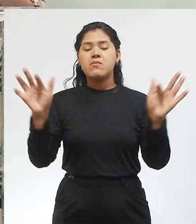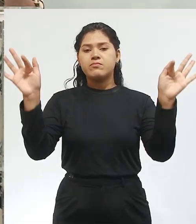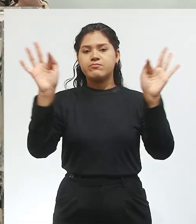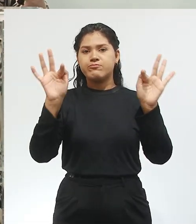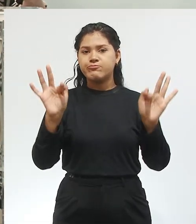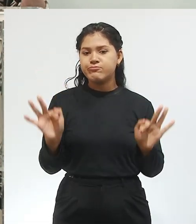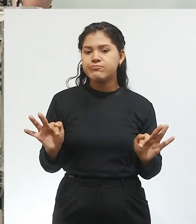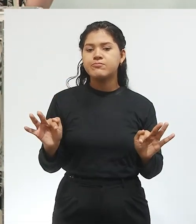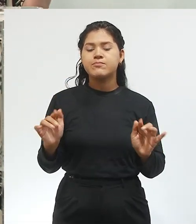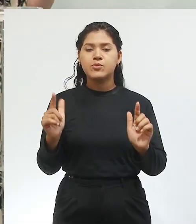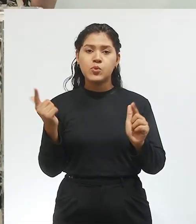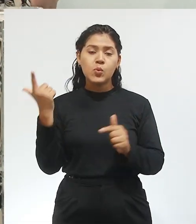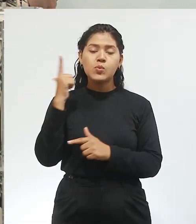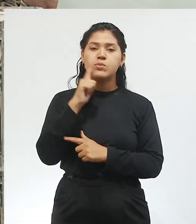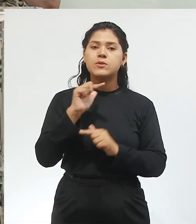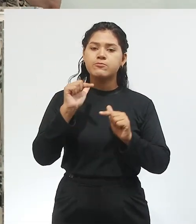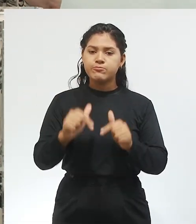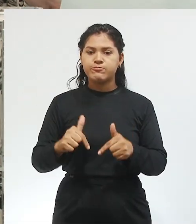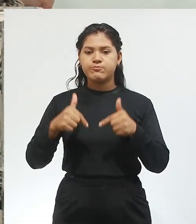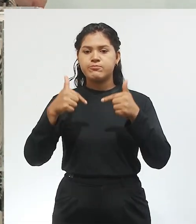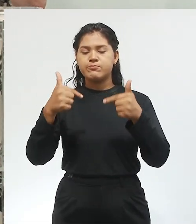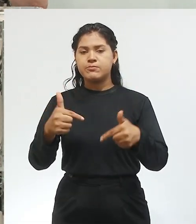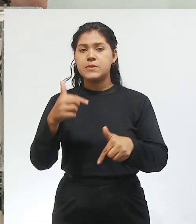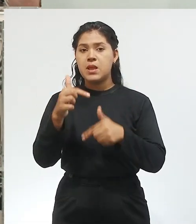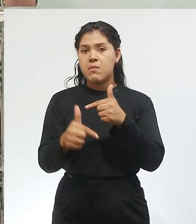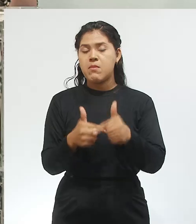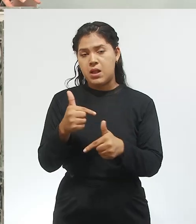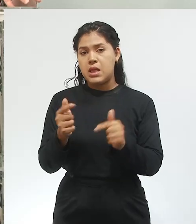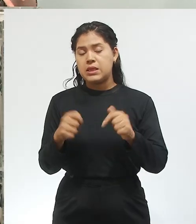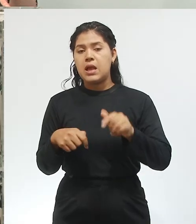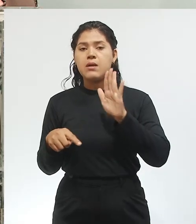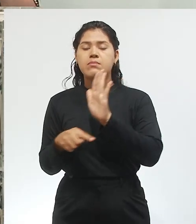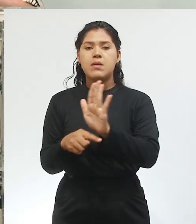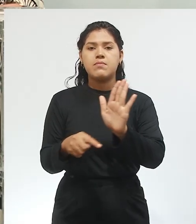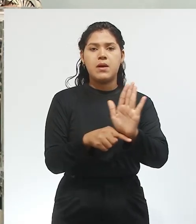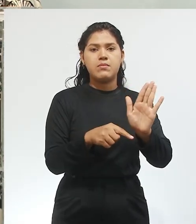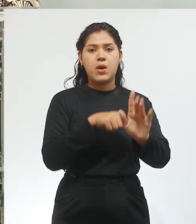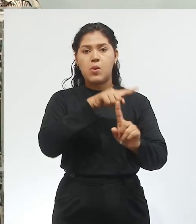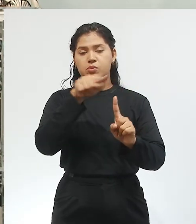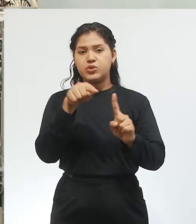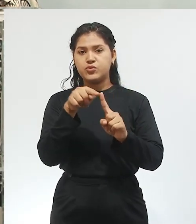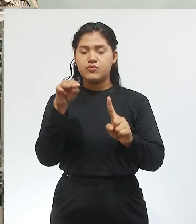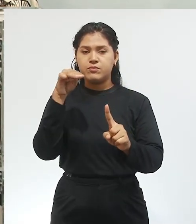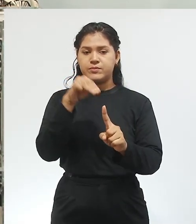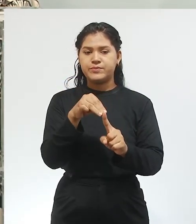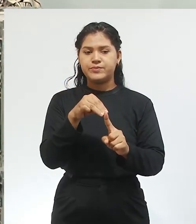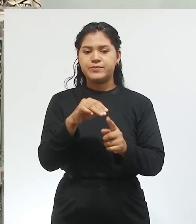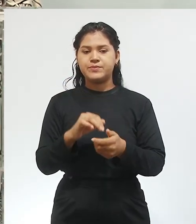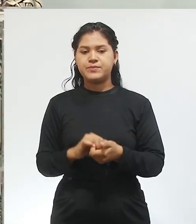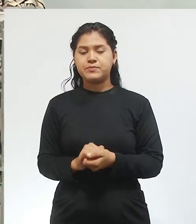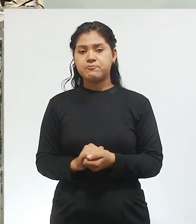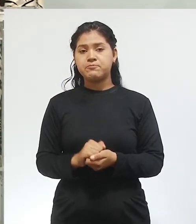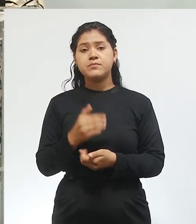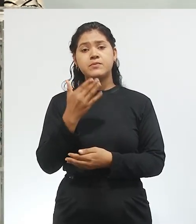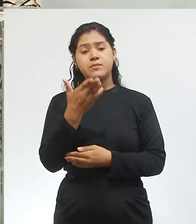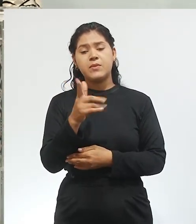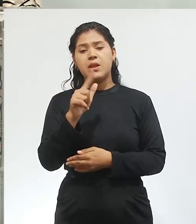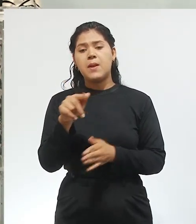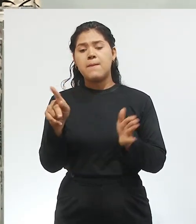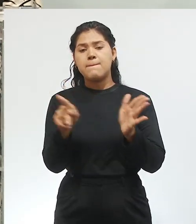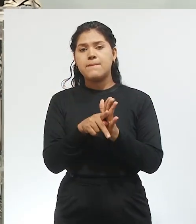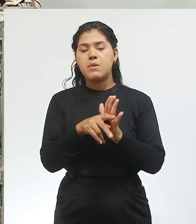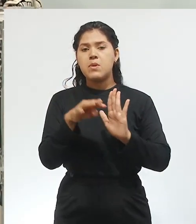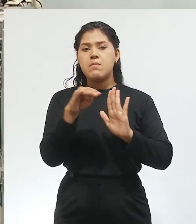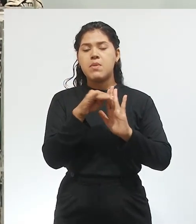alegria mesmo, né? Assim, prestar esse serviço da melhor forma para que a gente possa atingir esses objetivos e metas. Então, essa